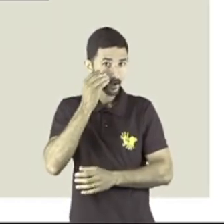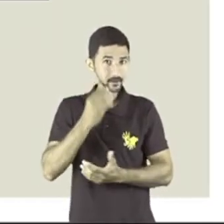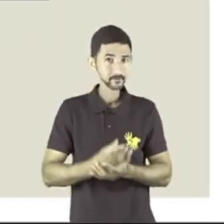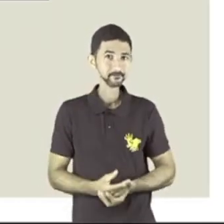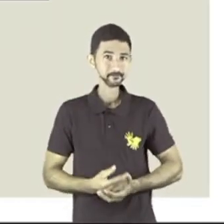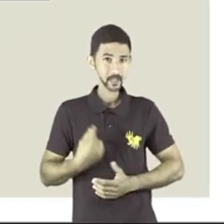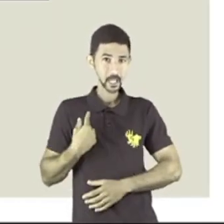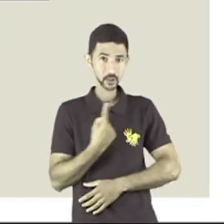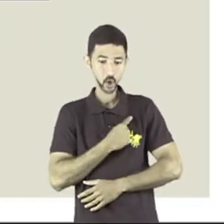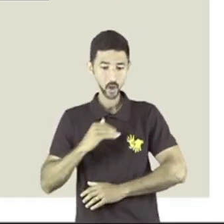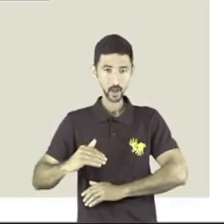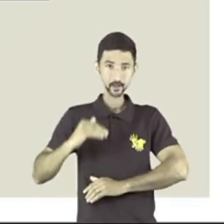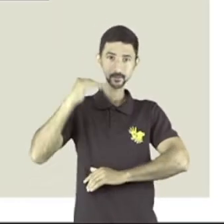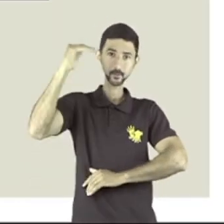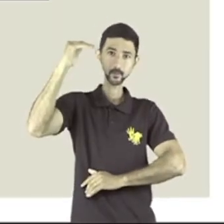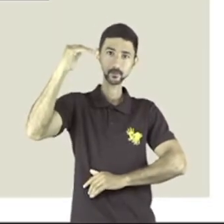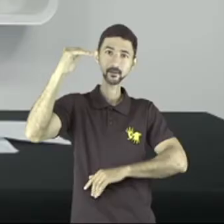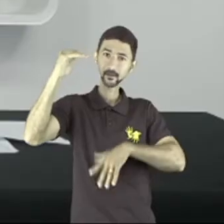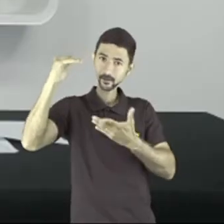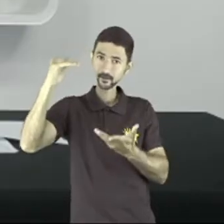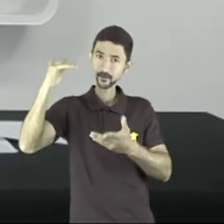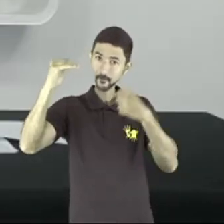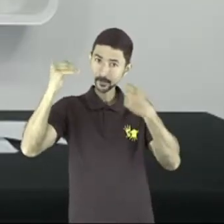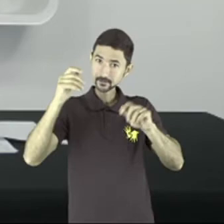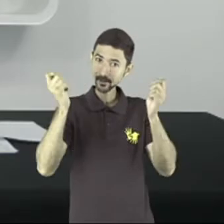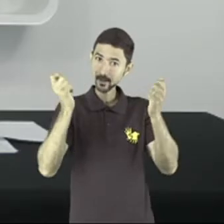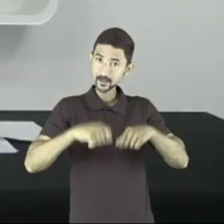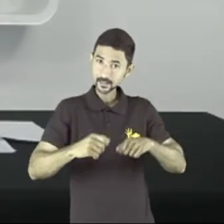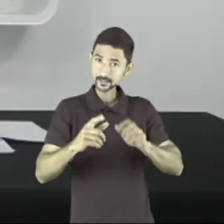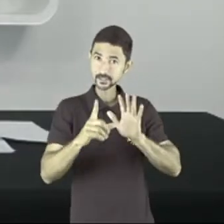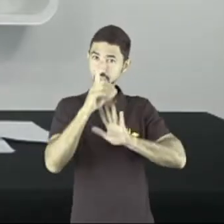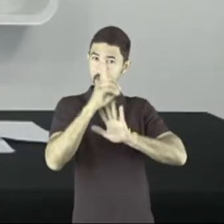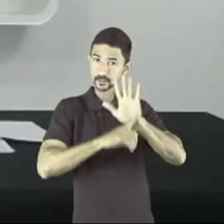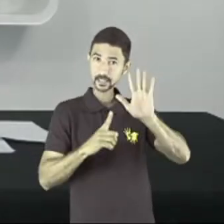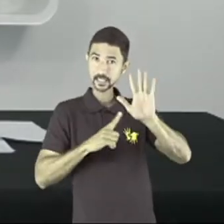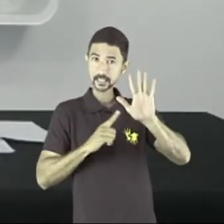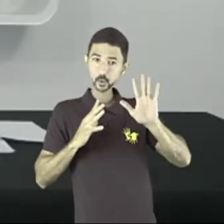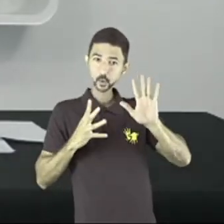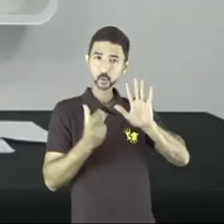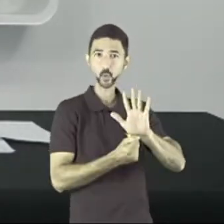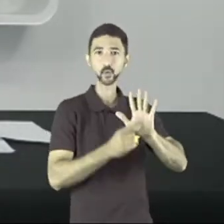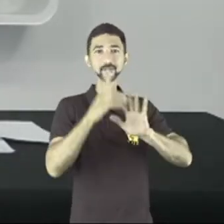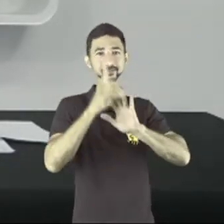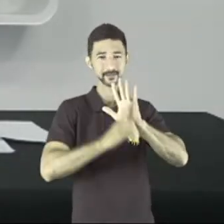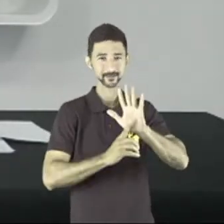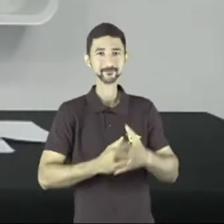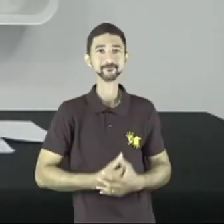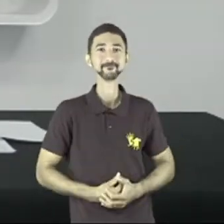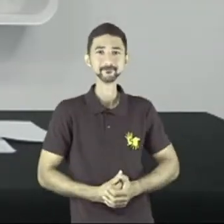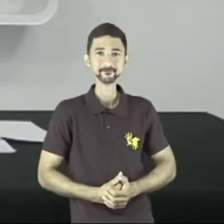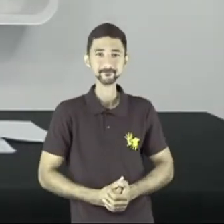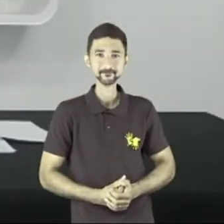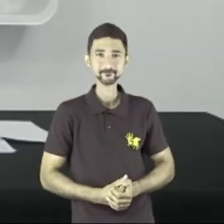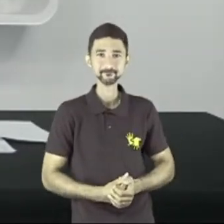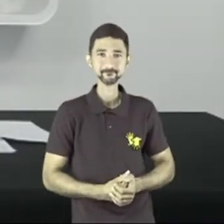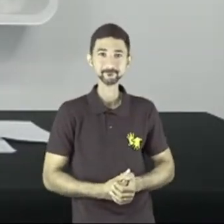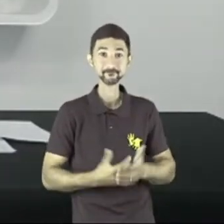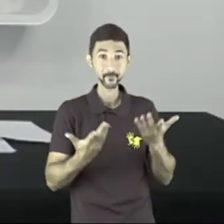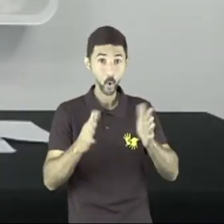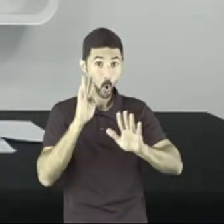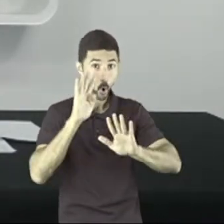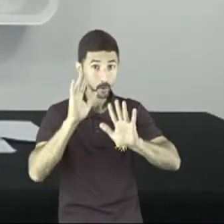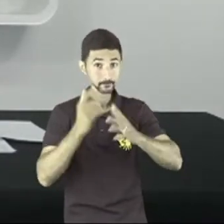que nós, os adultos, temos que garantir que vocês tenham todos esses direitos, tá? Agora